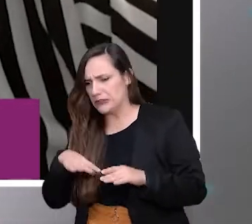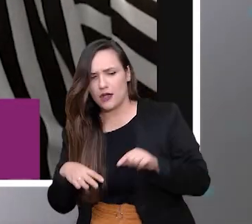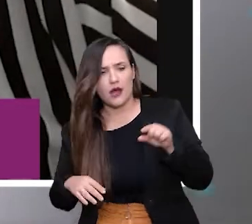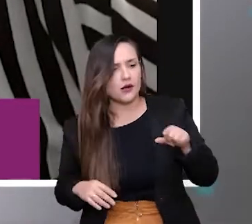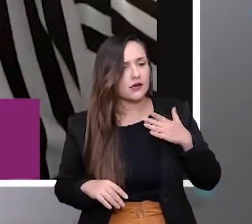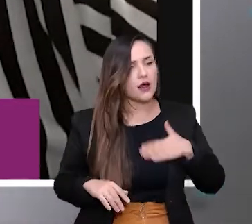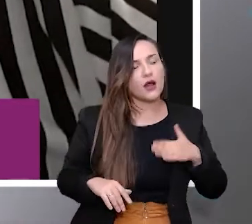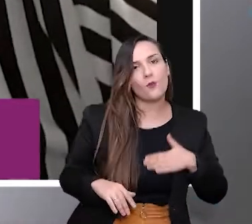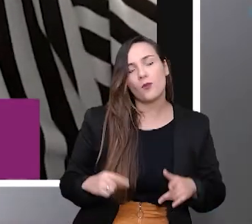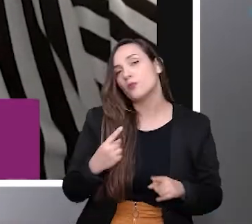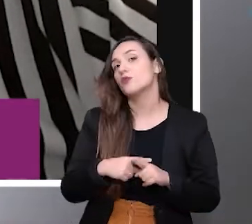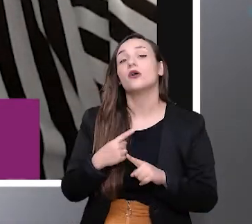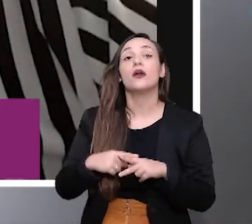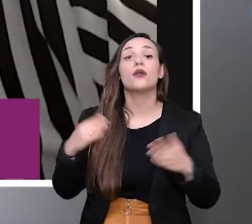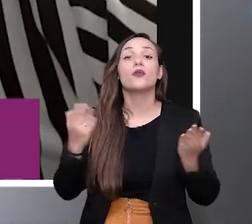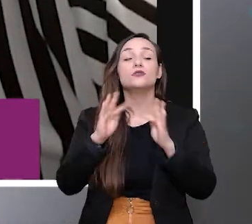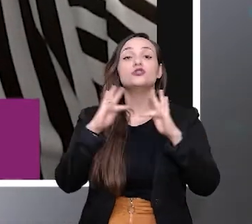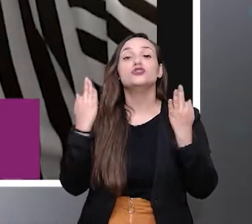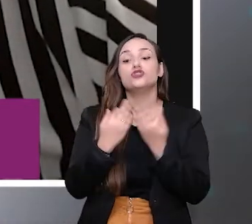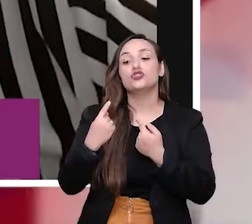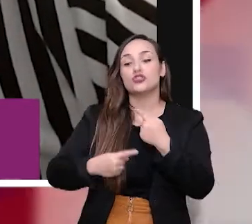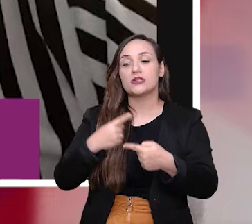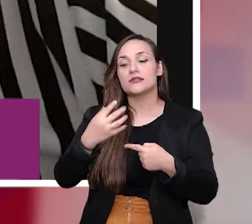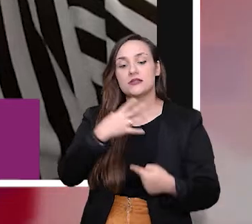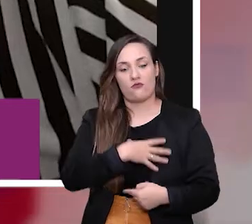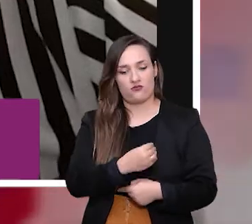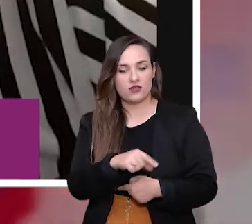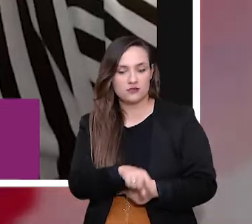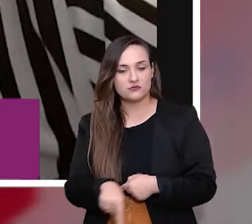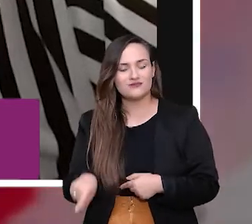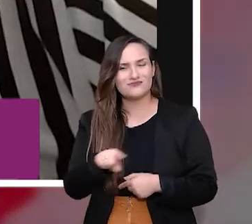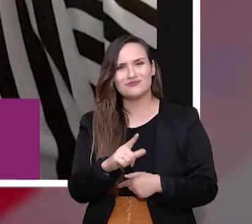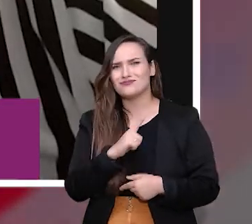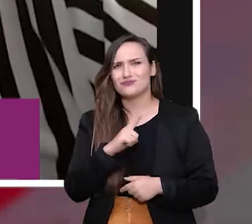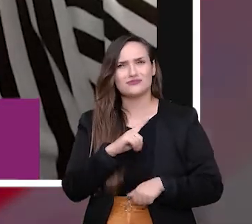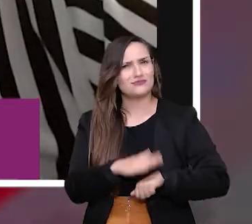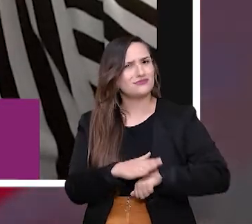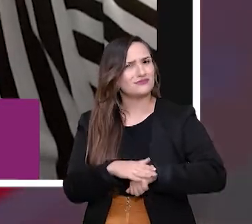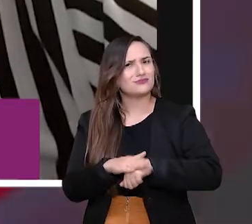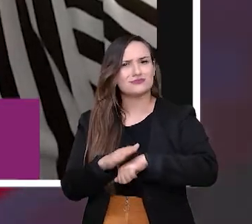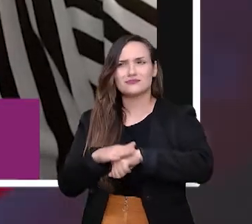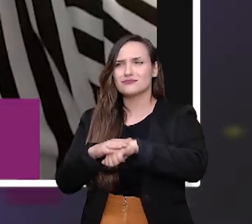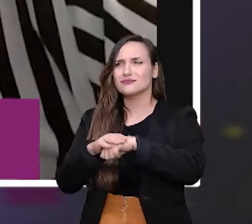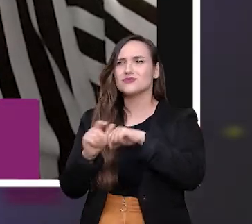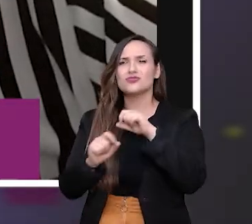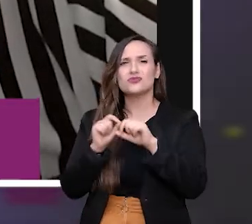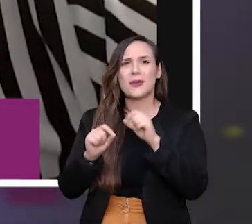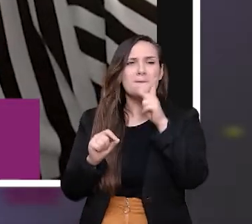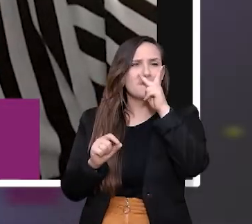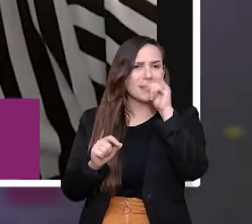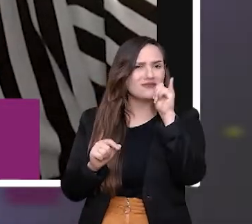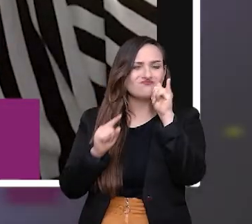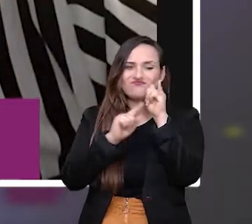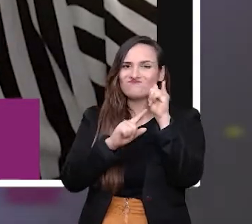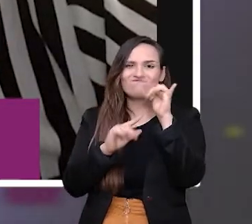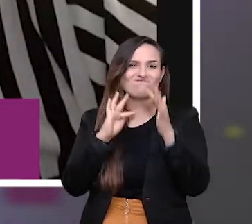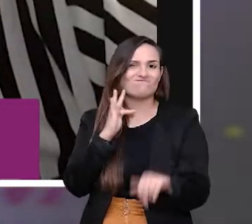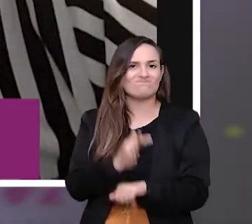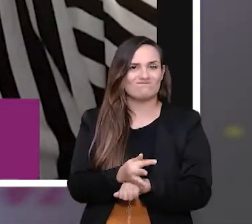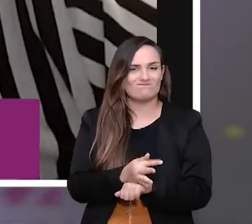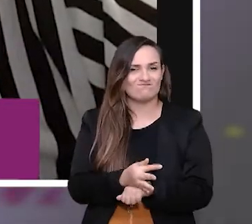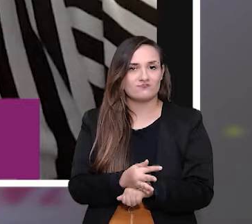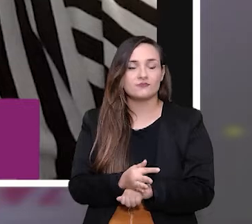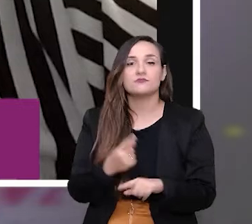agressivo, porque as gerações agora, elas têm tido cada vez mais a ausência